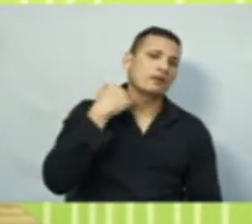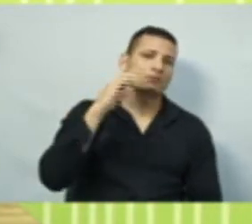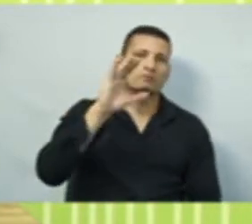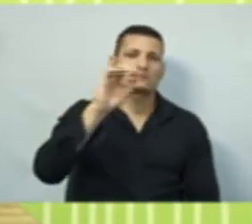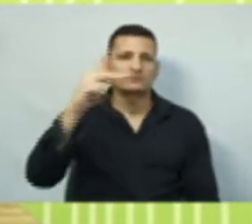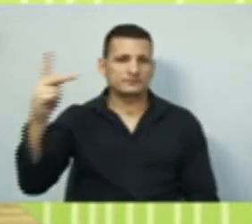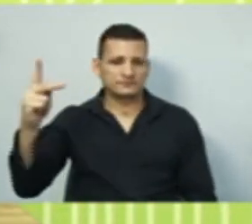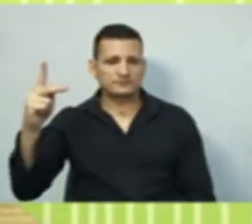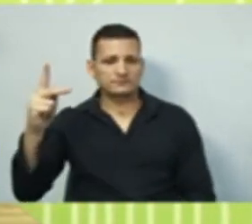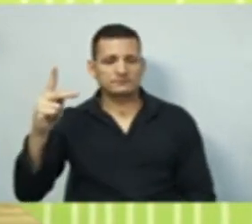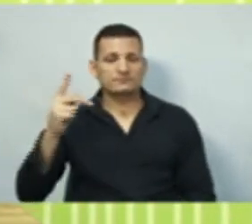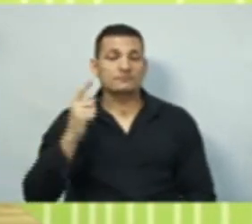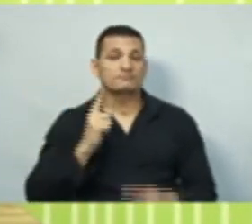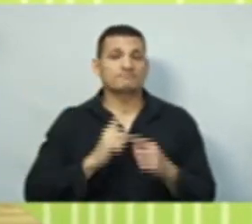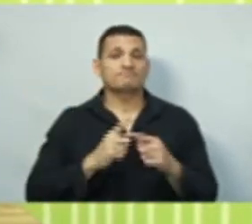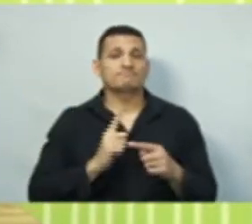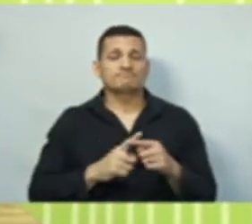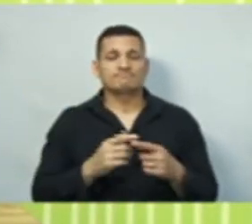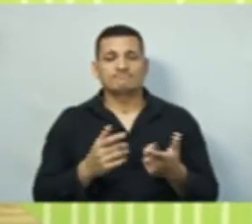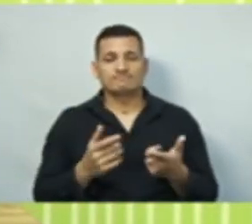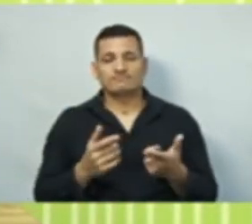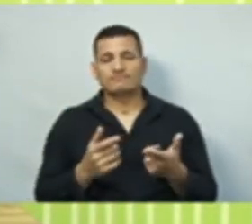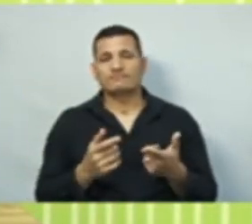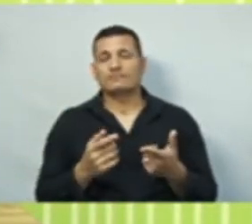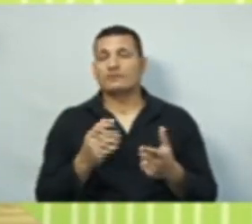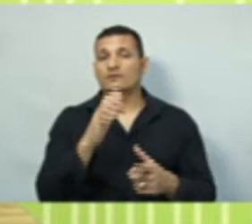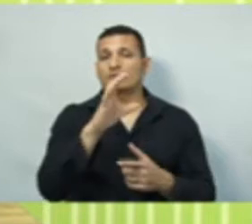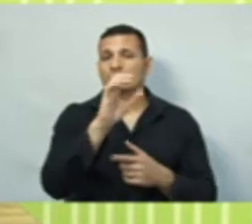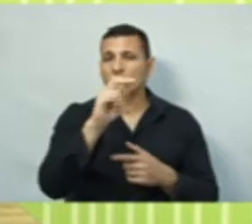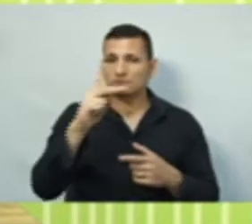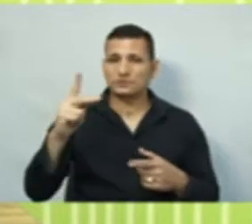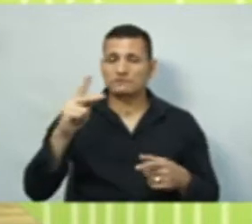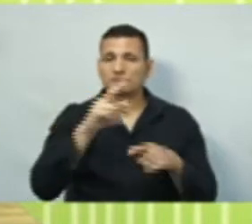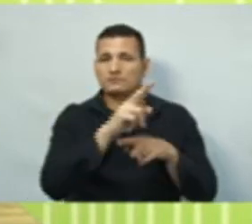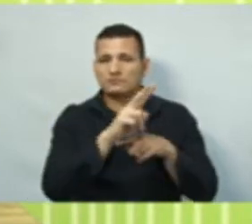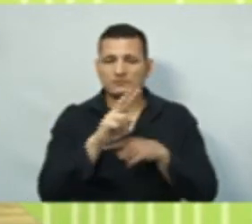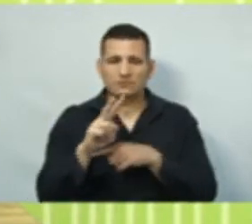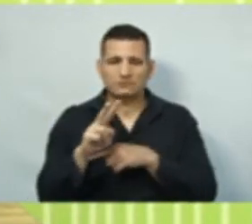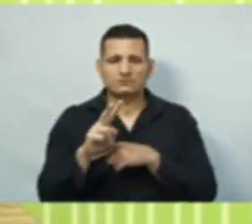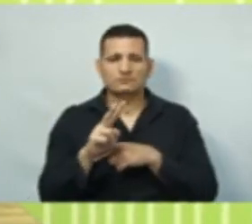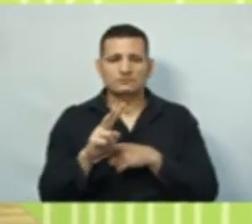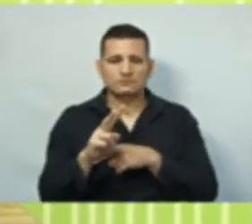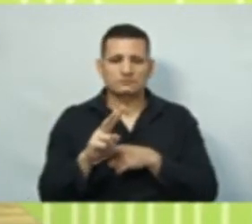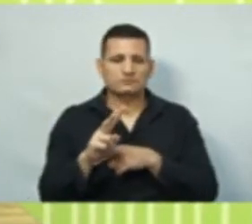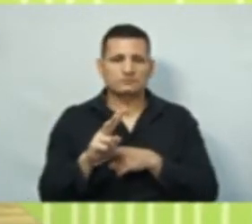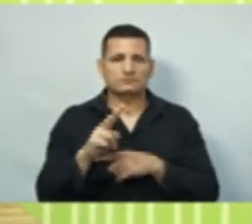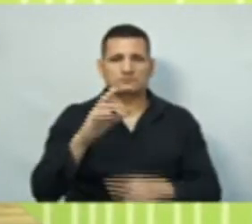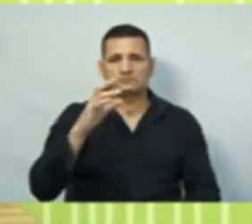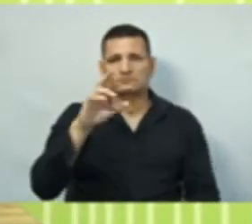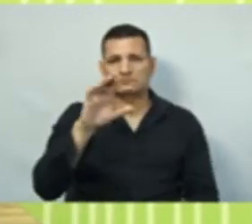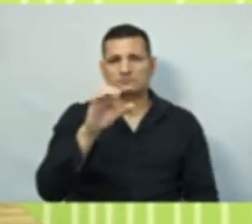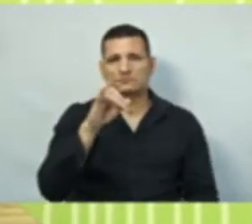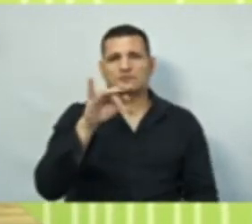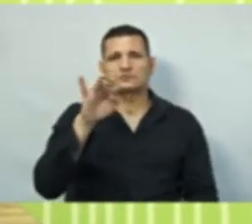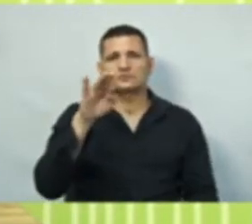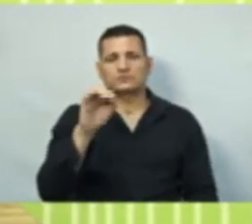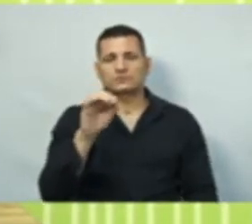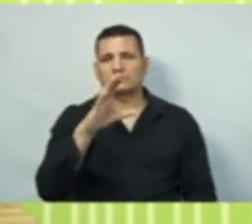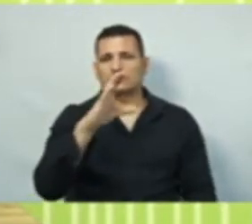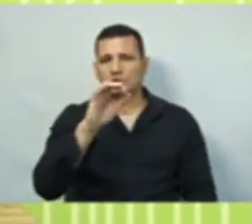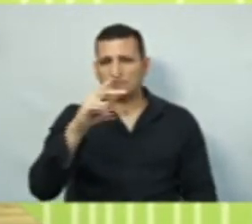cooperativa, porque não vem nas cooperativas de crédito, que nós chamamos cooperativas de crédito, é